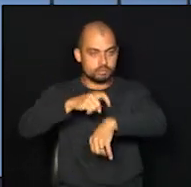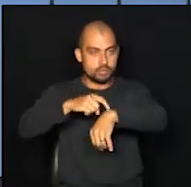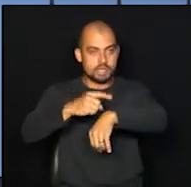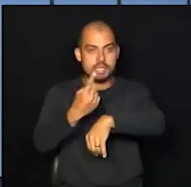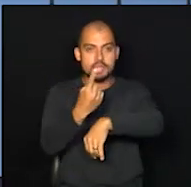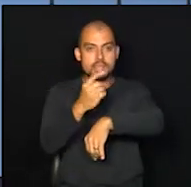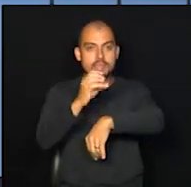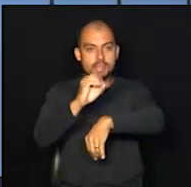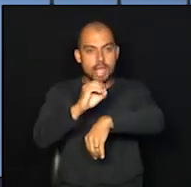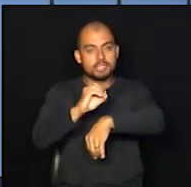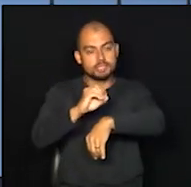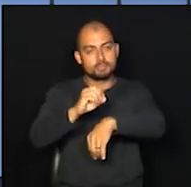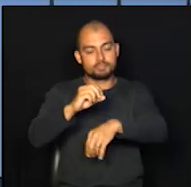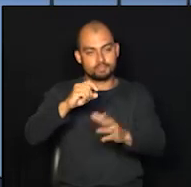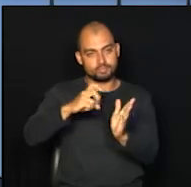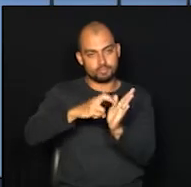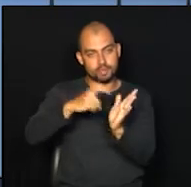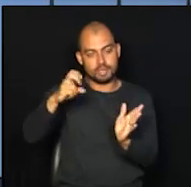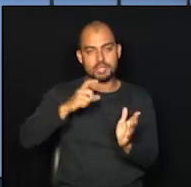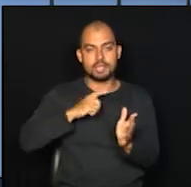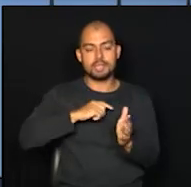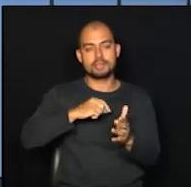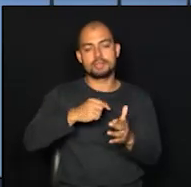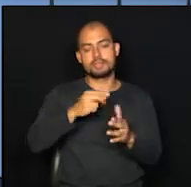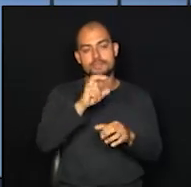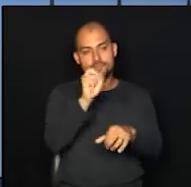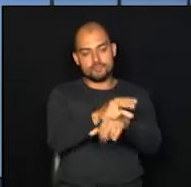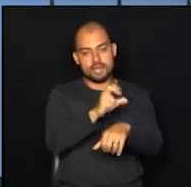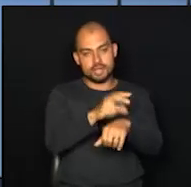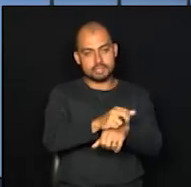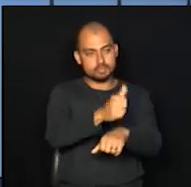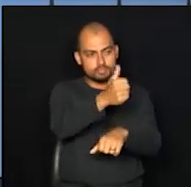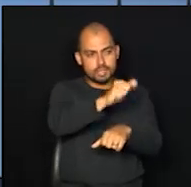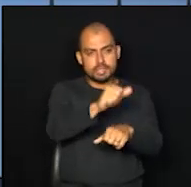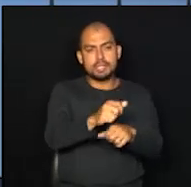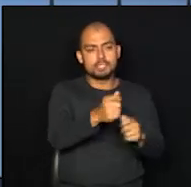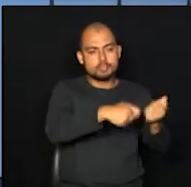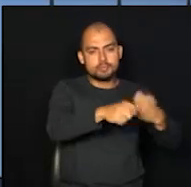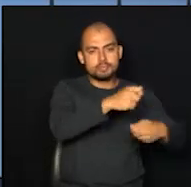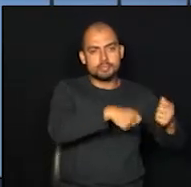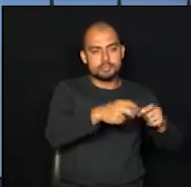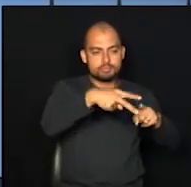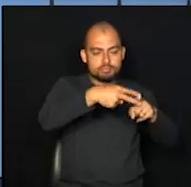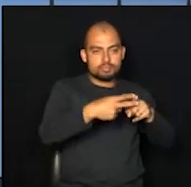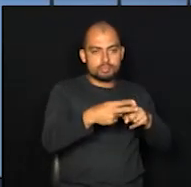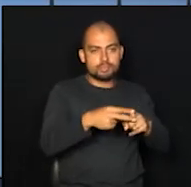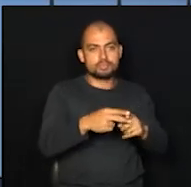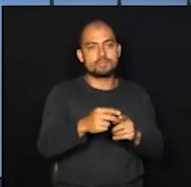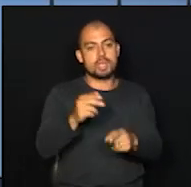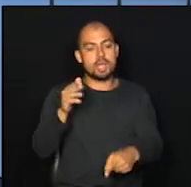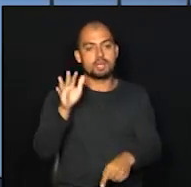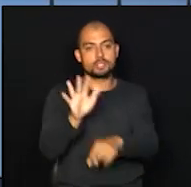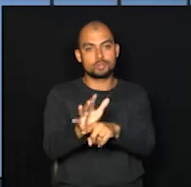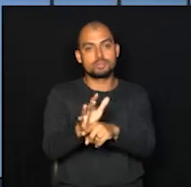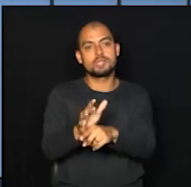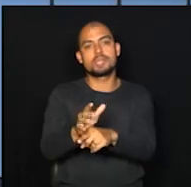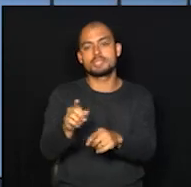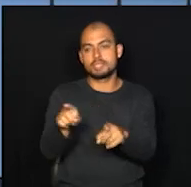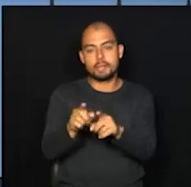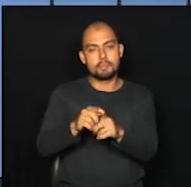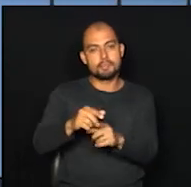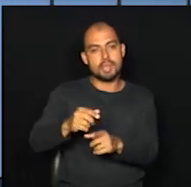temos vagas de analista administrativo de manutenção, técnico mecânica, assistente dev front-end,